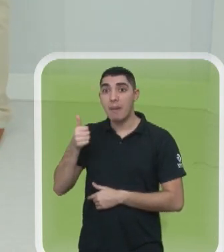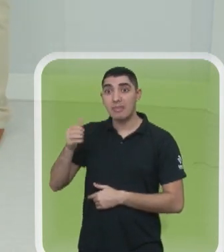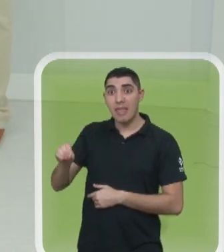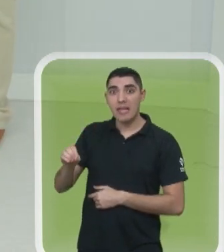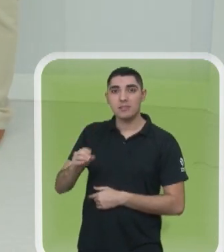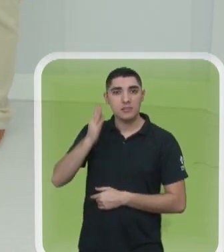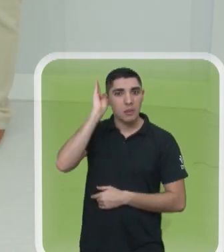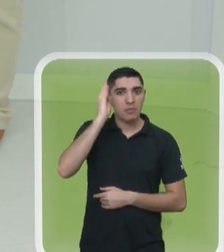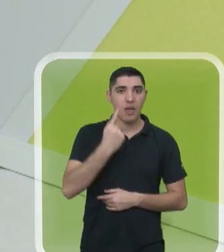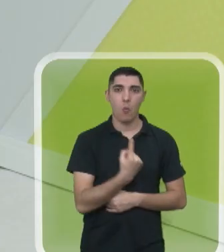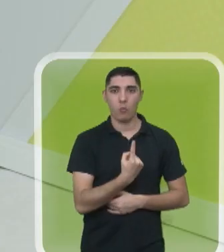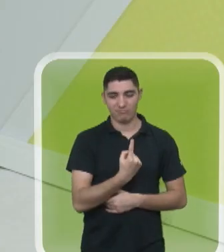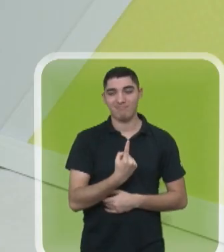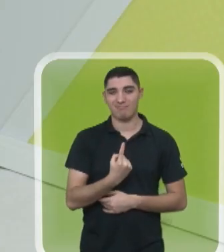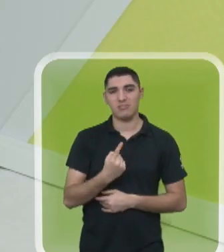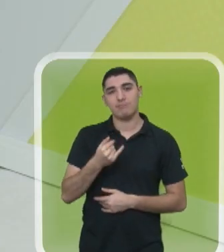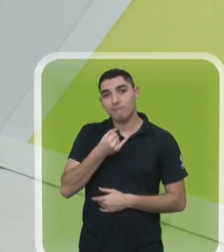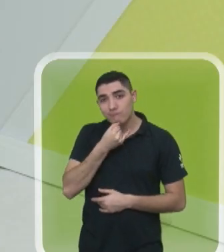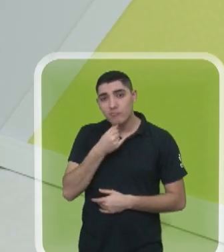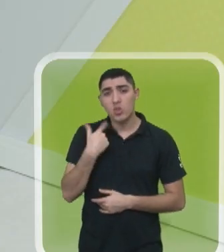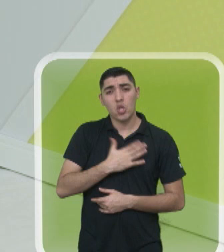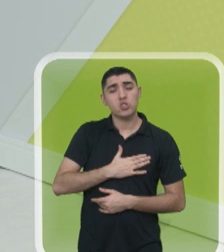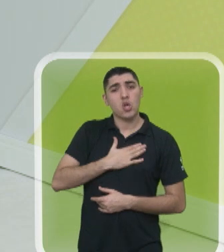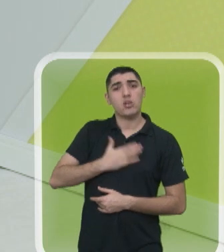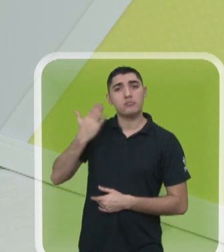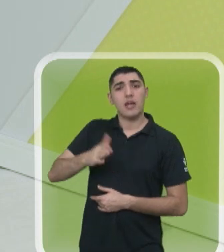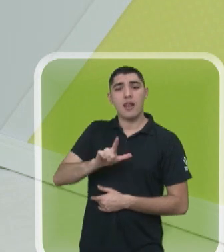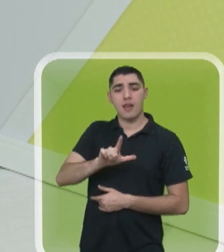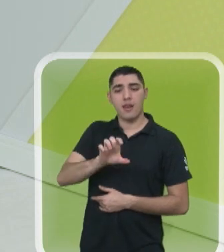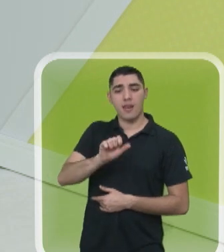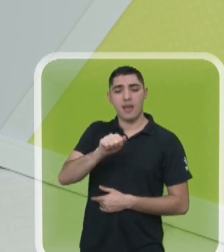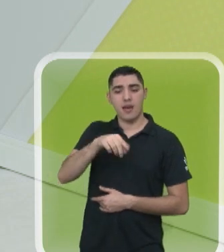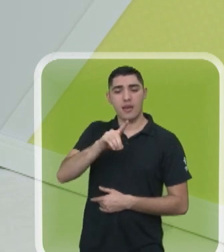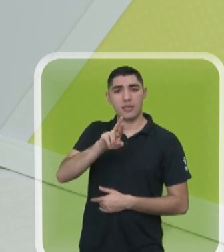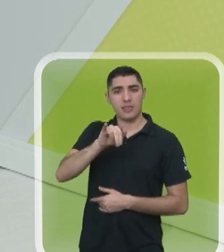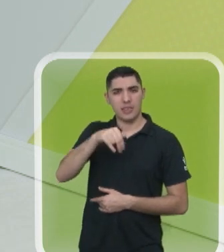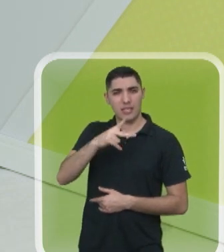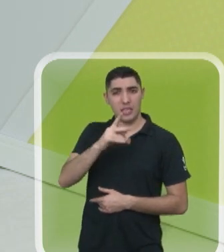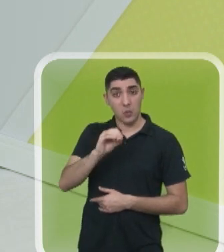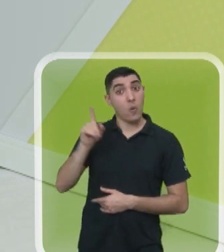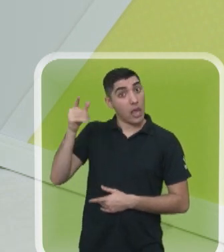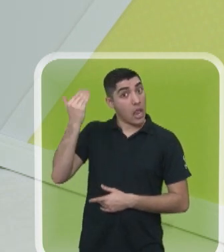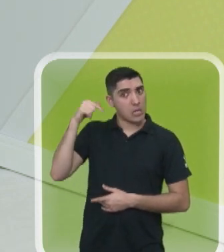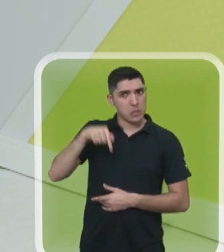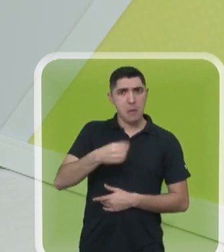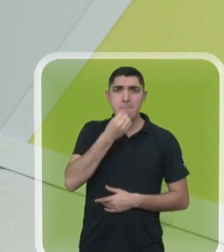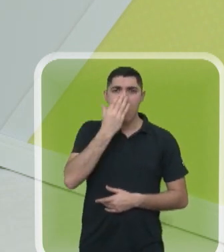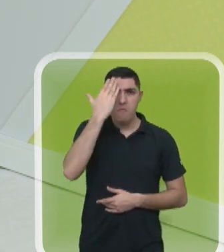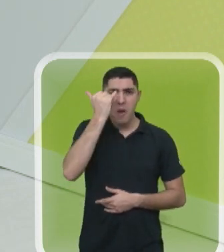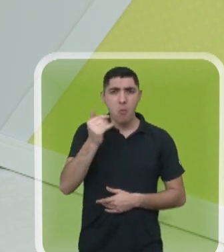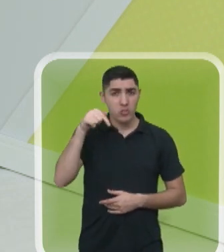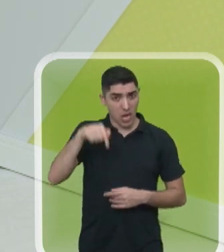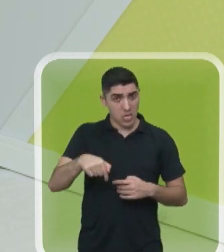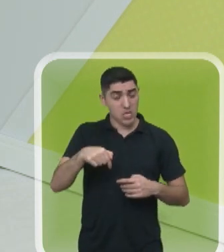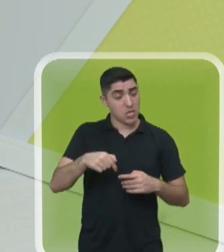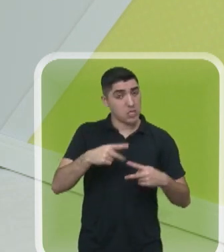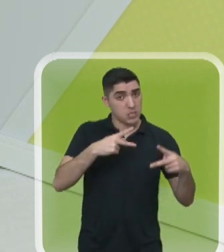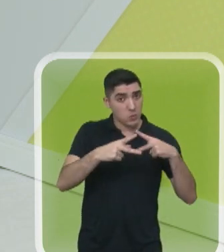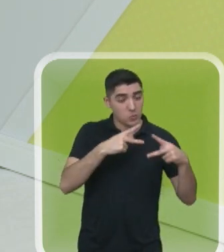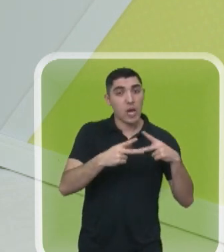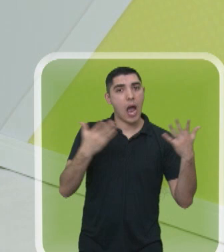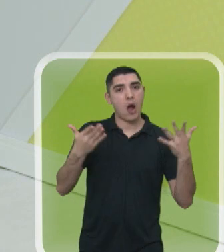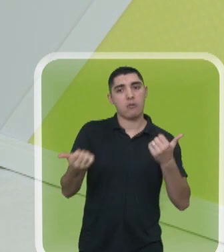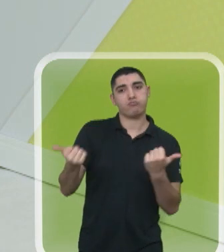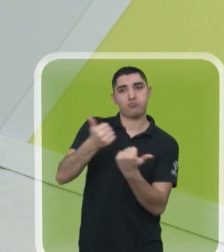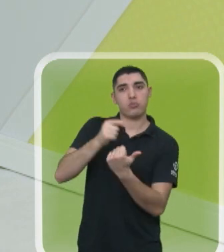jogo. Uma pena. A gente gosta muito do Leandrinho. O Leandrinho foi ídolo aqui no São José Futsal. Ele que é de Taubaté, agora dirige. Agora não, já há um bom tempo dirige